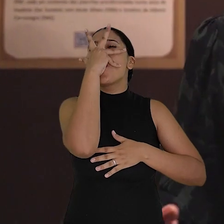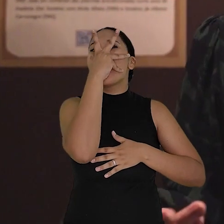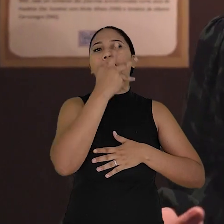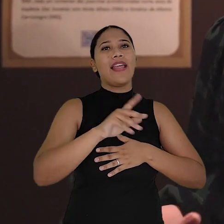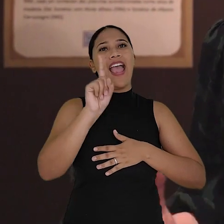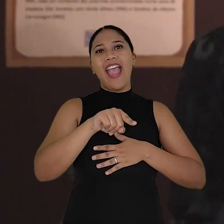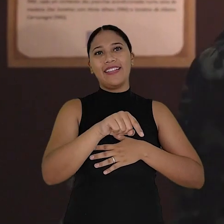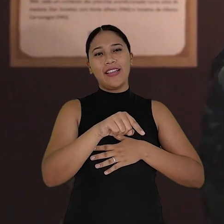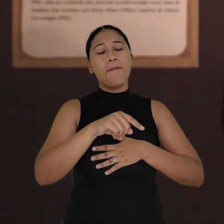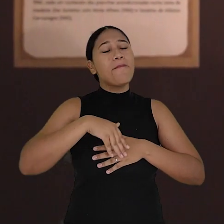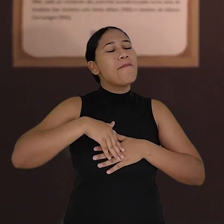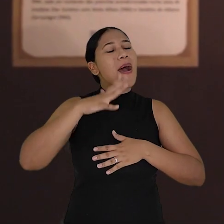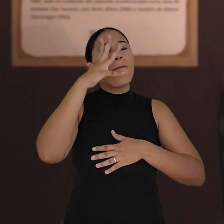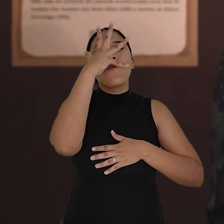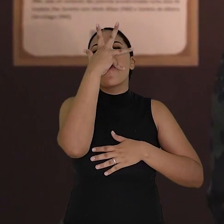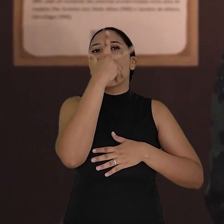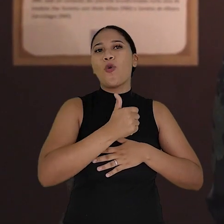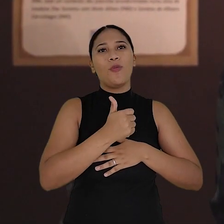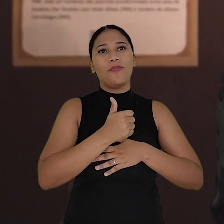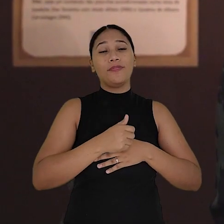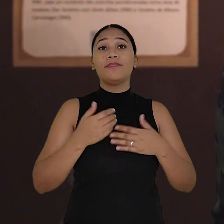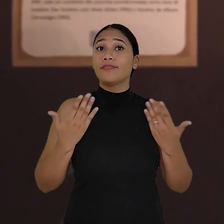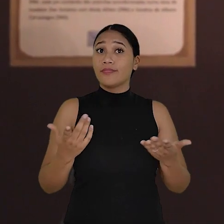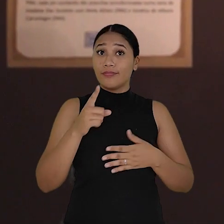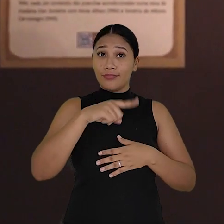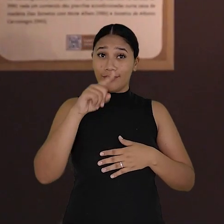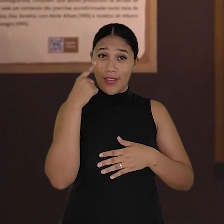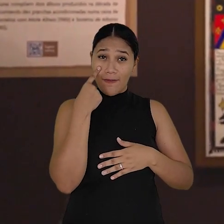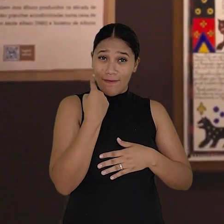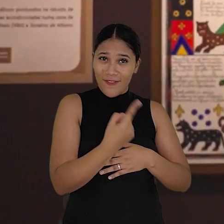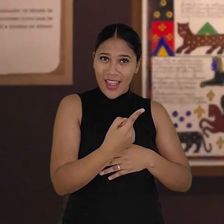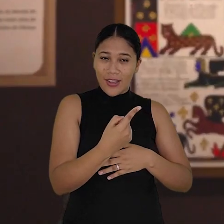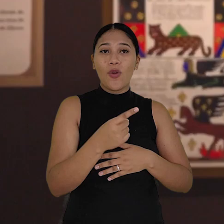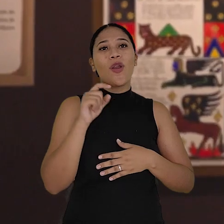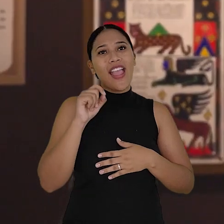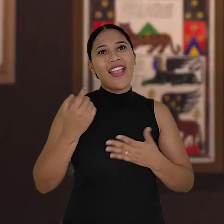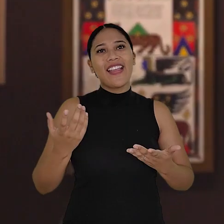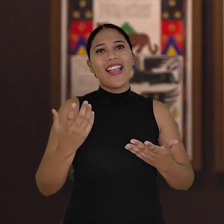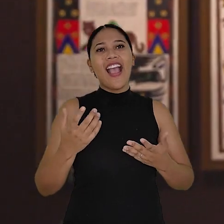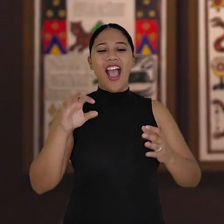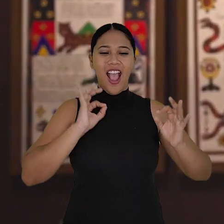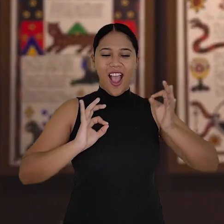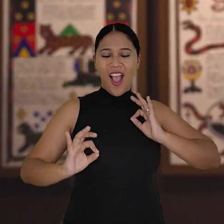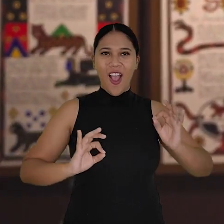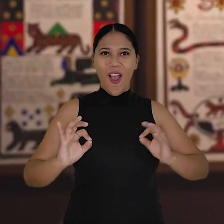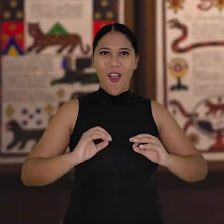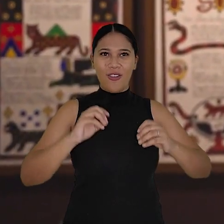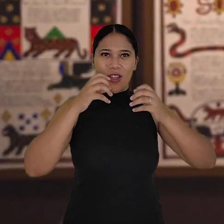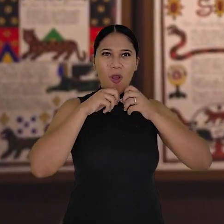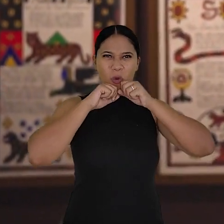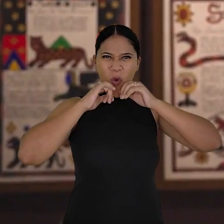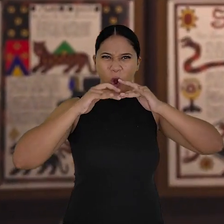mais bonita de todas é essa que vocês estão vendo aqui. E aí vocês veem aqui a onça Caetana,